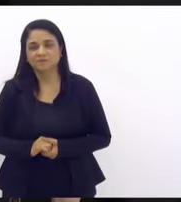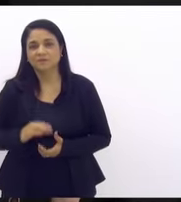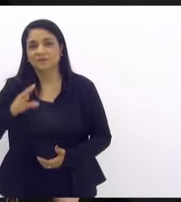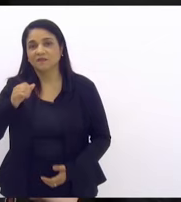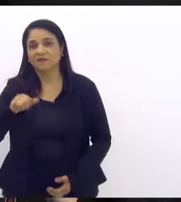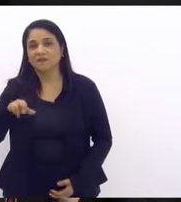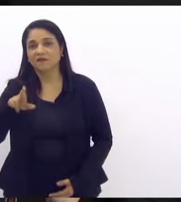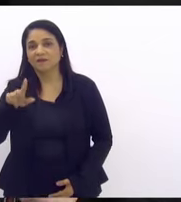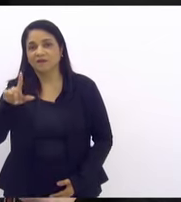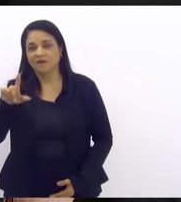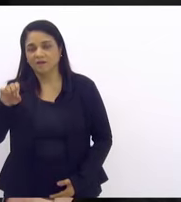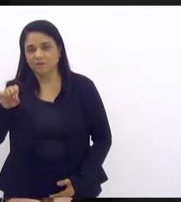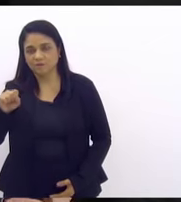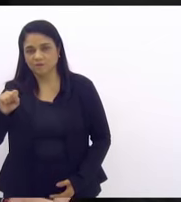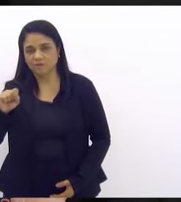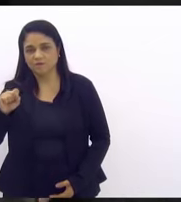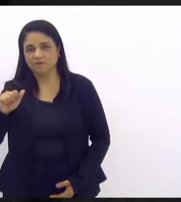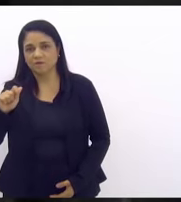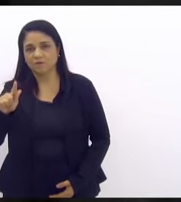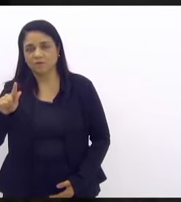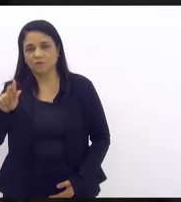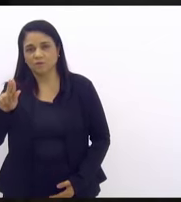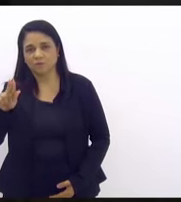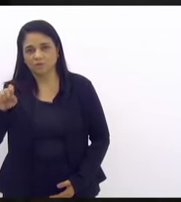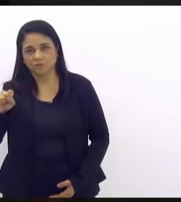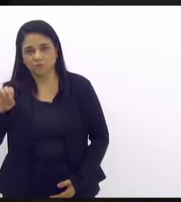Carlos Augusto,